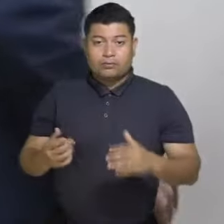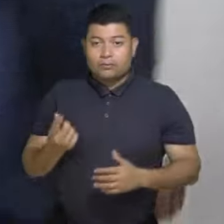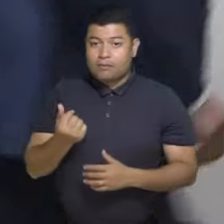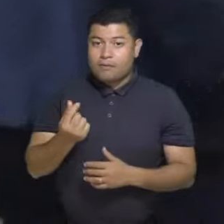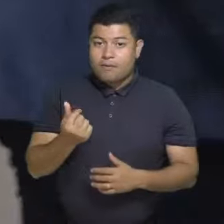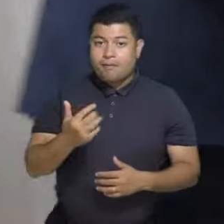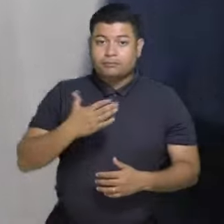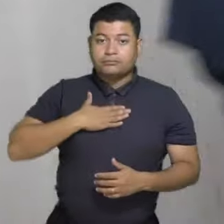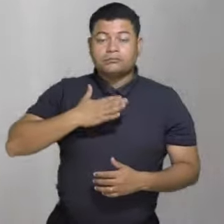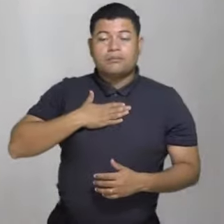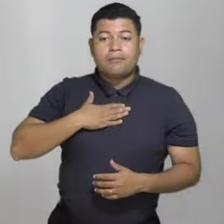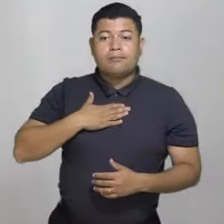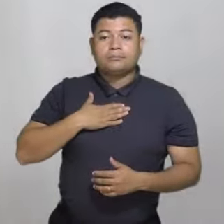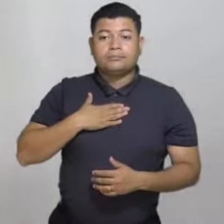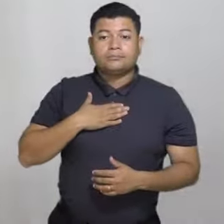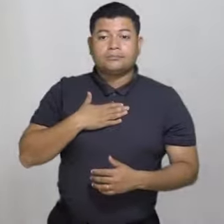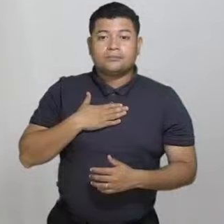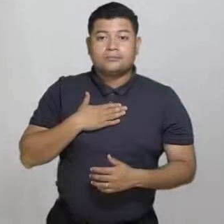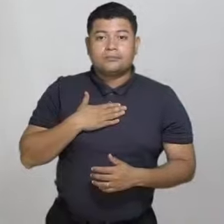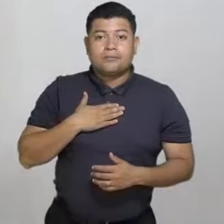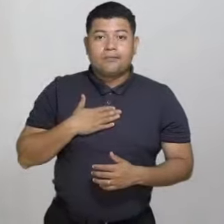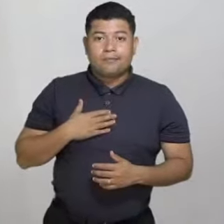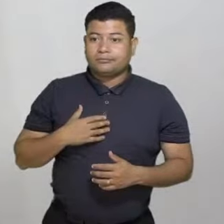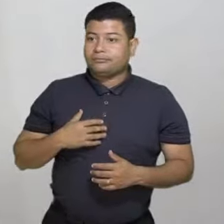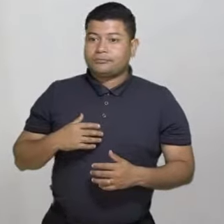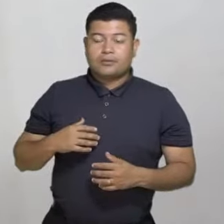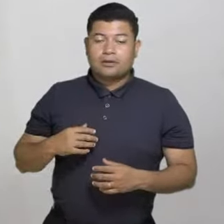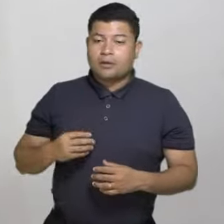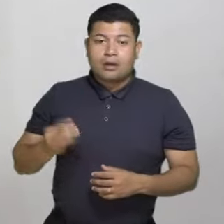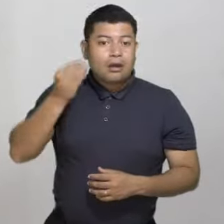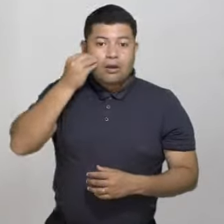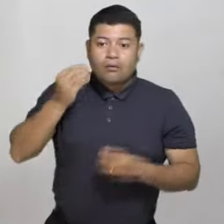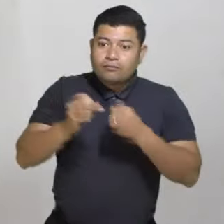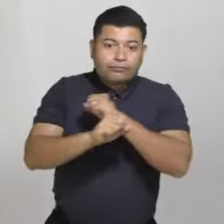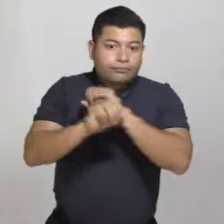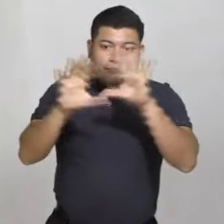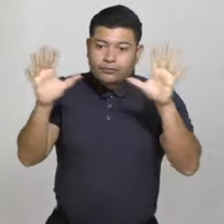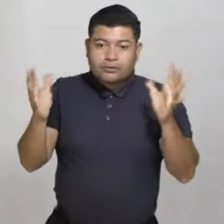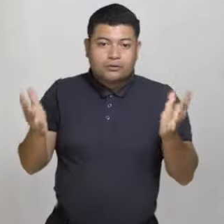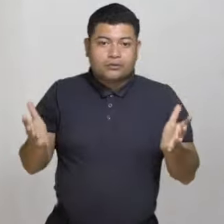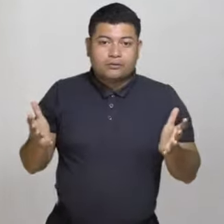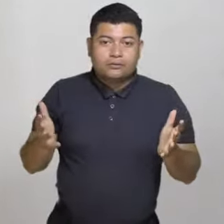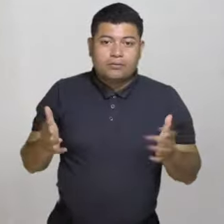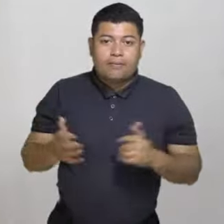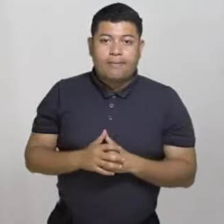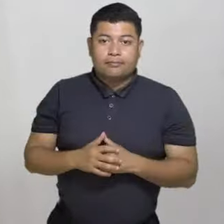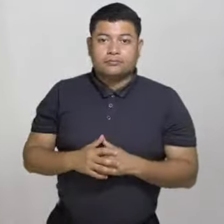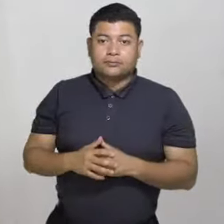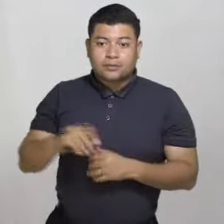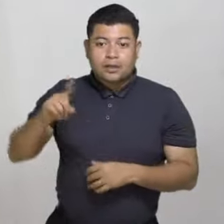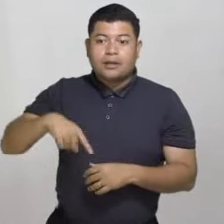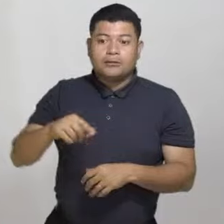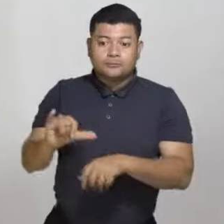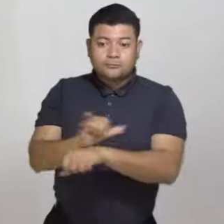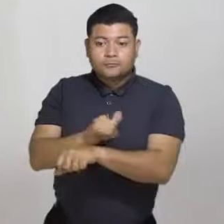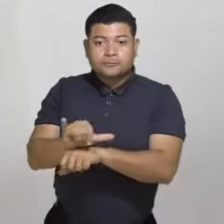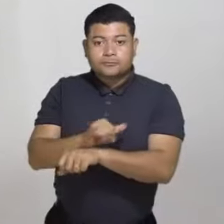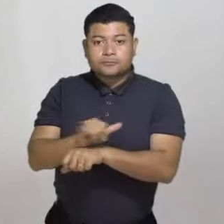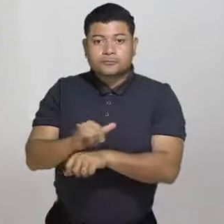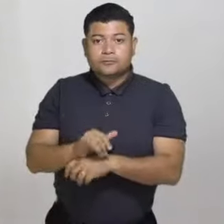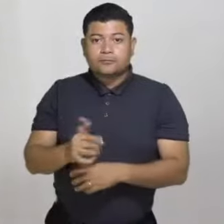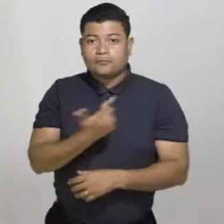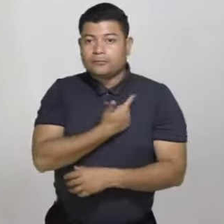Para mim, está evidente que vai ser a ferramenta que o